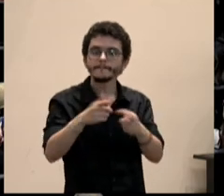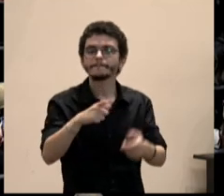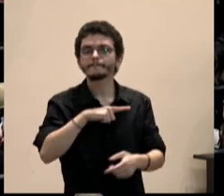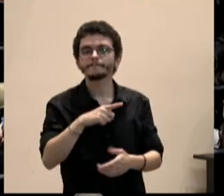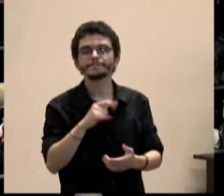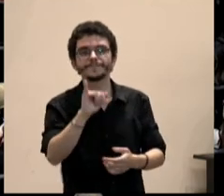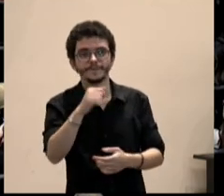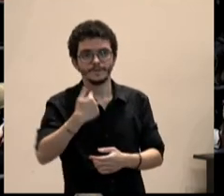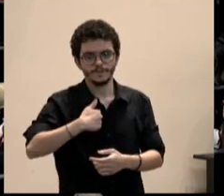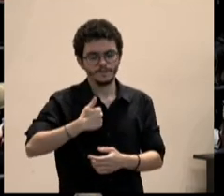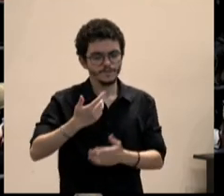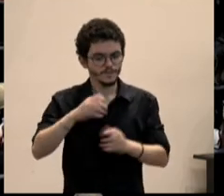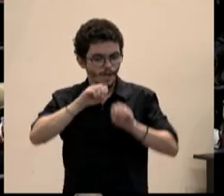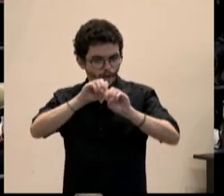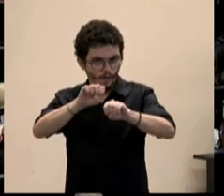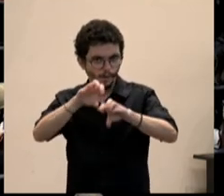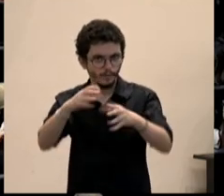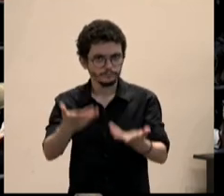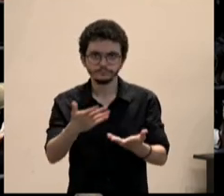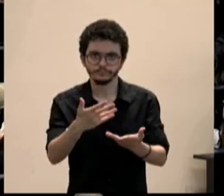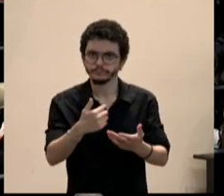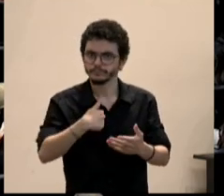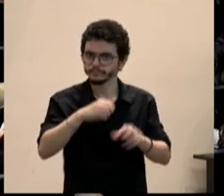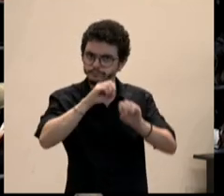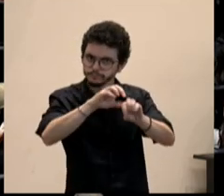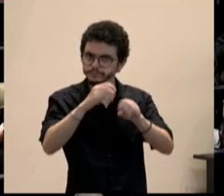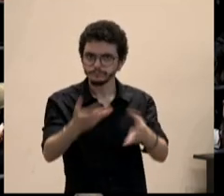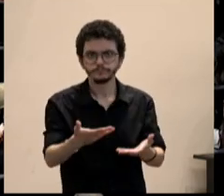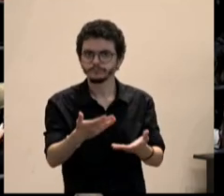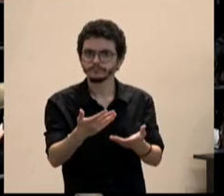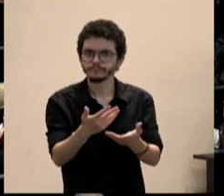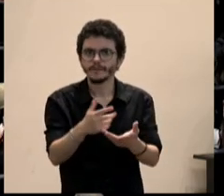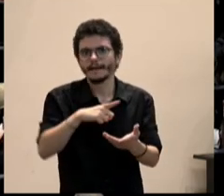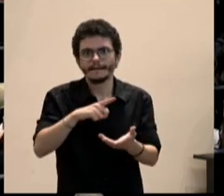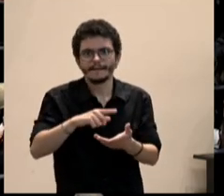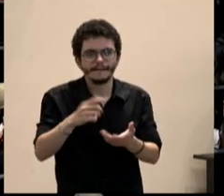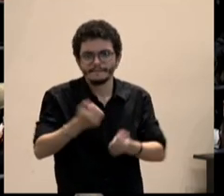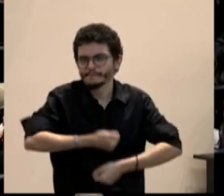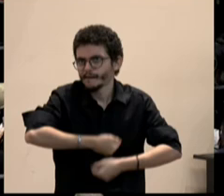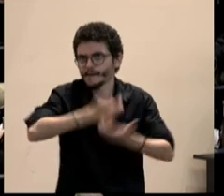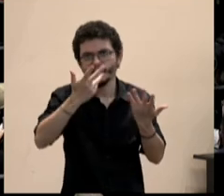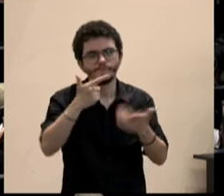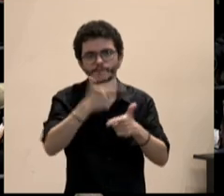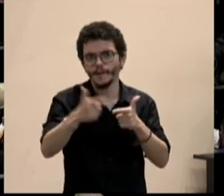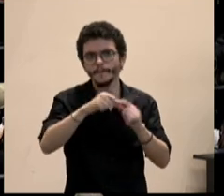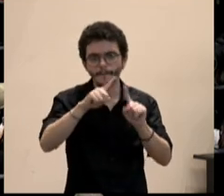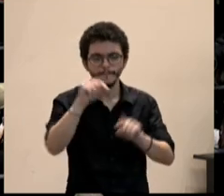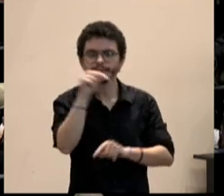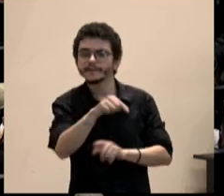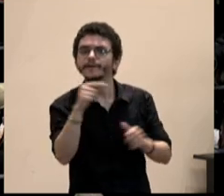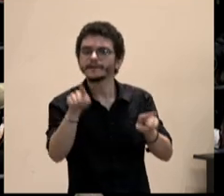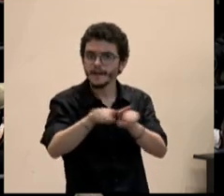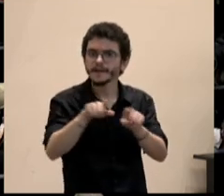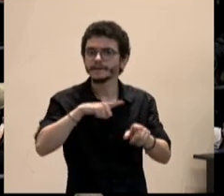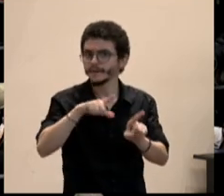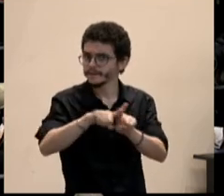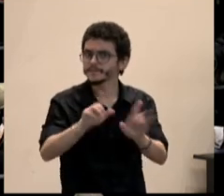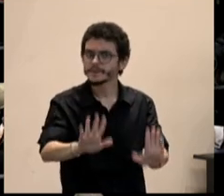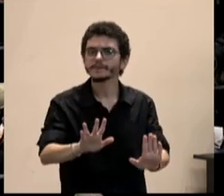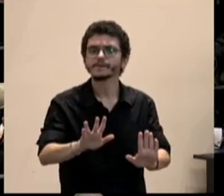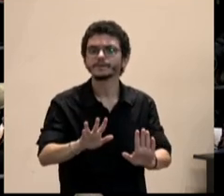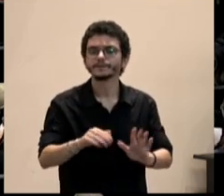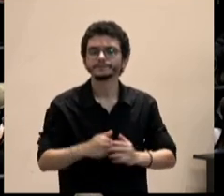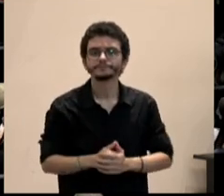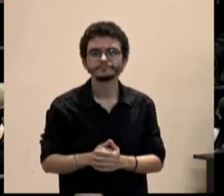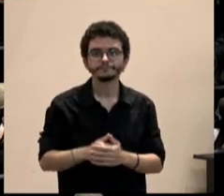sou alfabetizador e eu não alfabetizo, pode ter 1 milhão de problemas, mas aqui também tem problema. Então, a